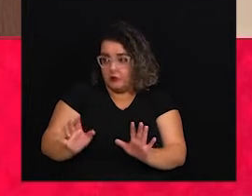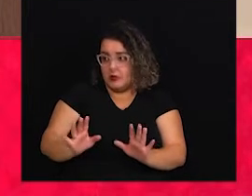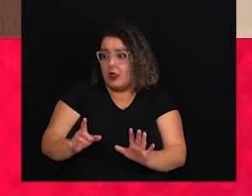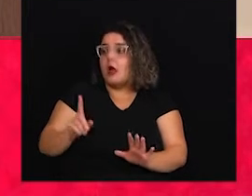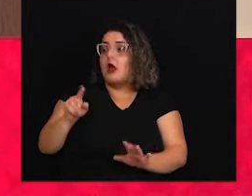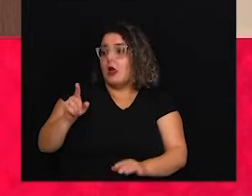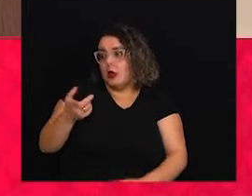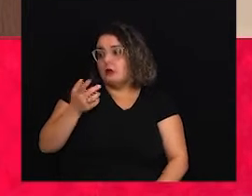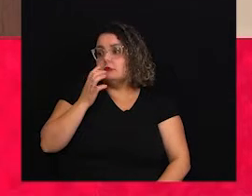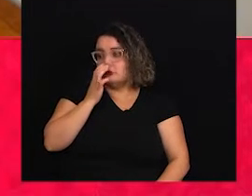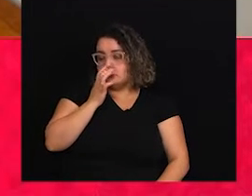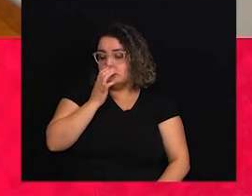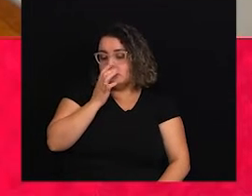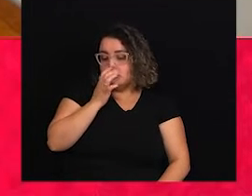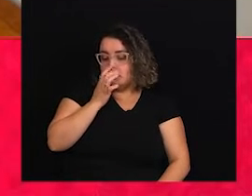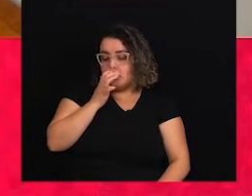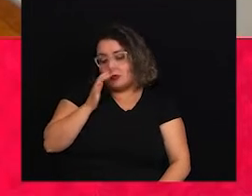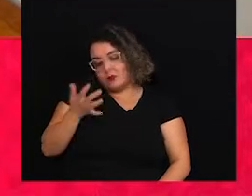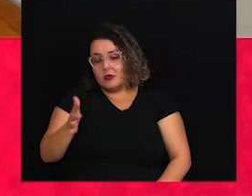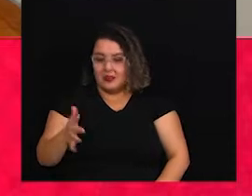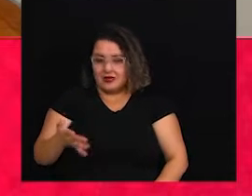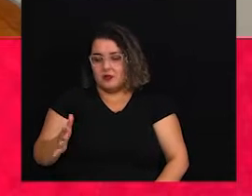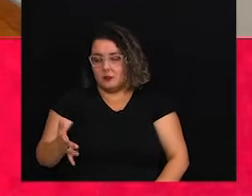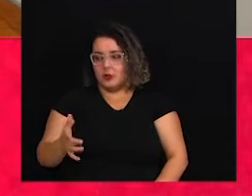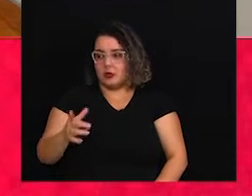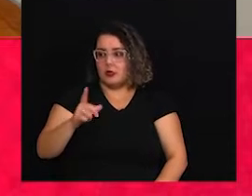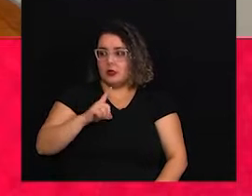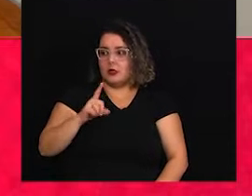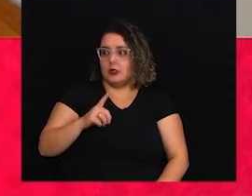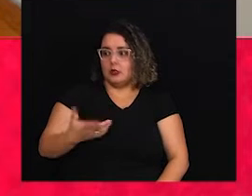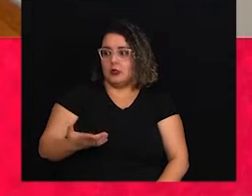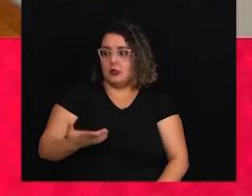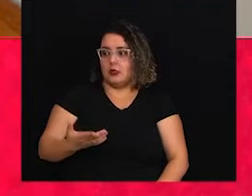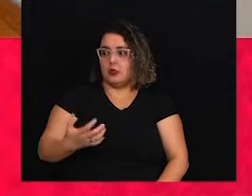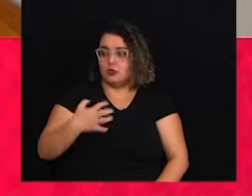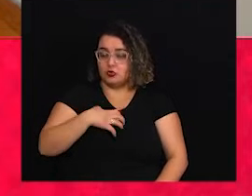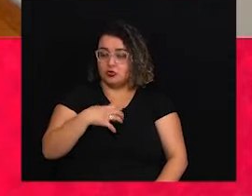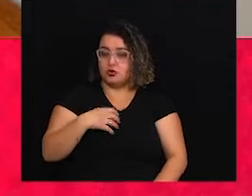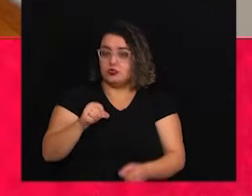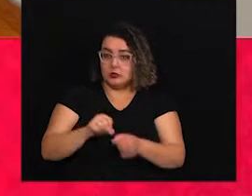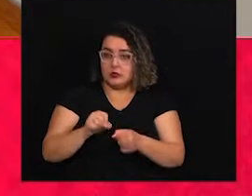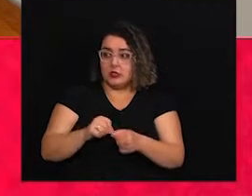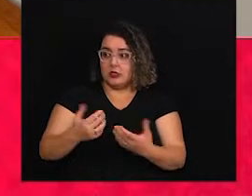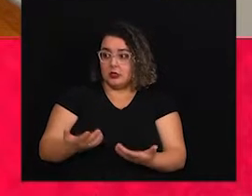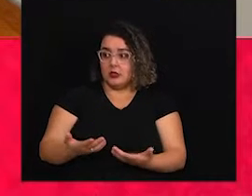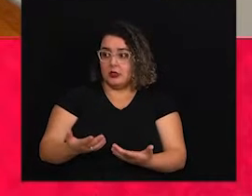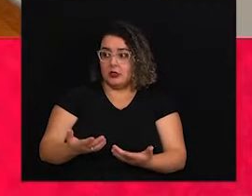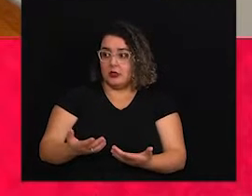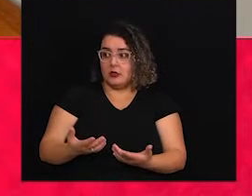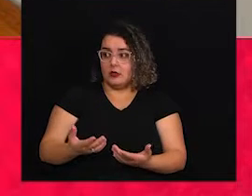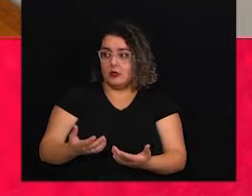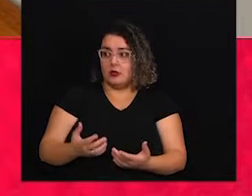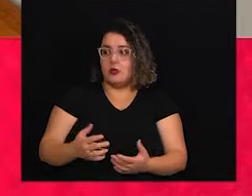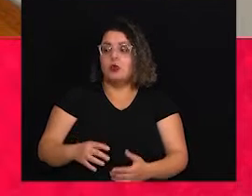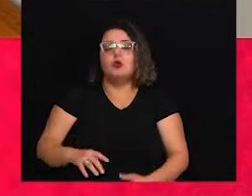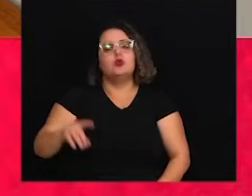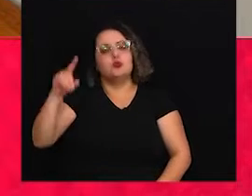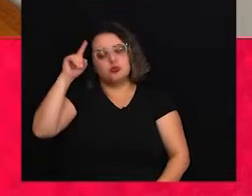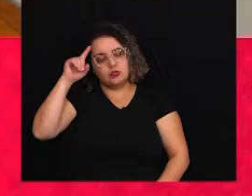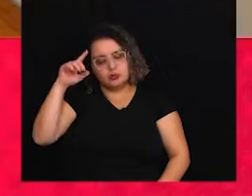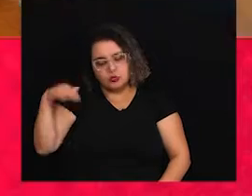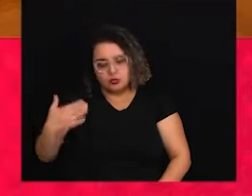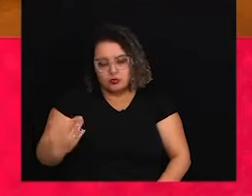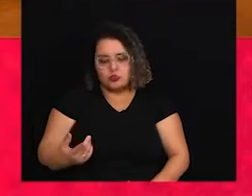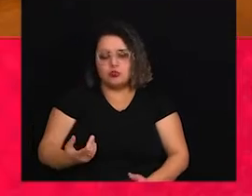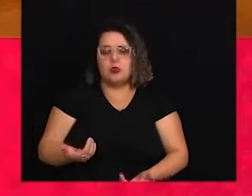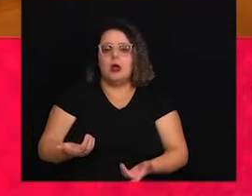maneira simples, né? Ela fica, ela mais ou menos, né? A gente tem aqui ó, a nossa maneira de fazer. Ela fica aqui a madrugada, todo